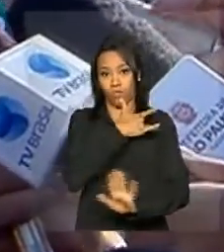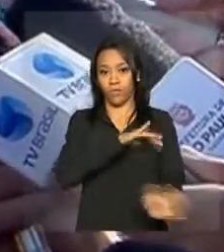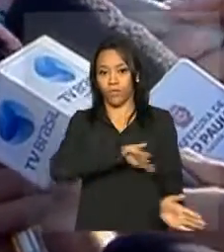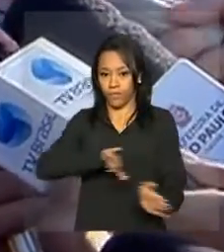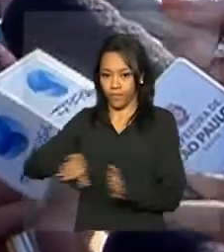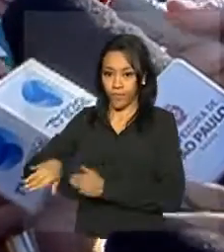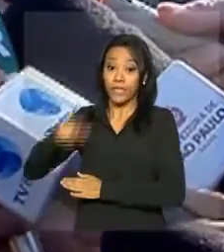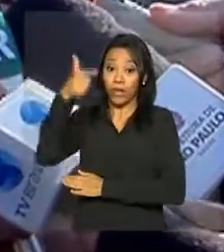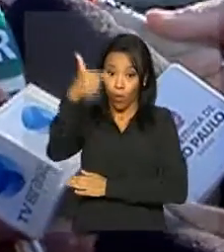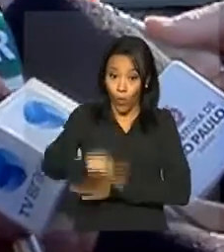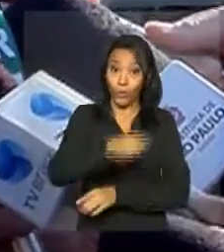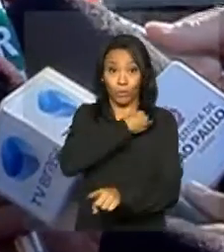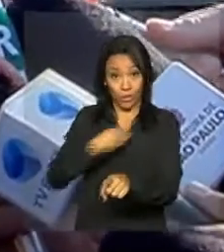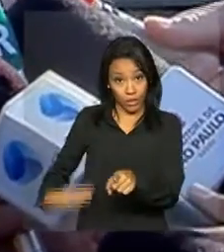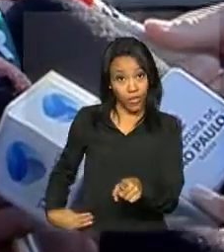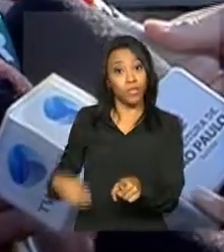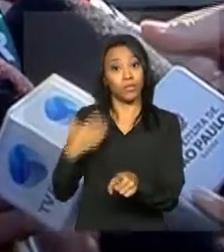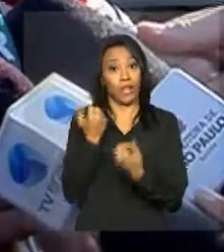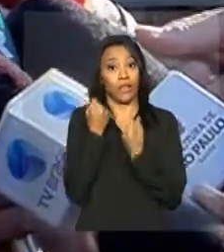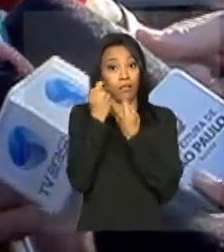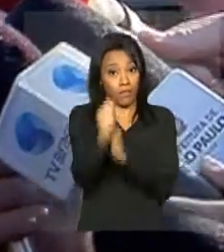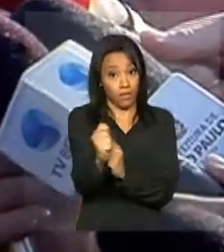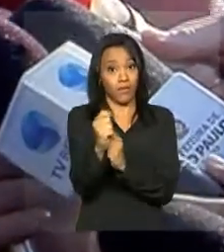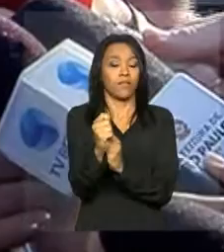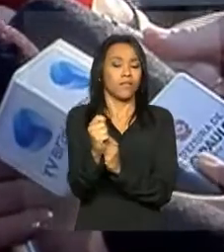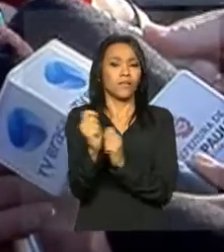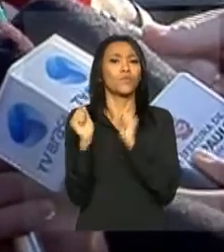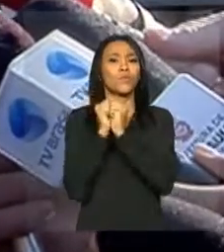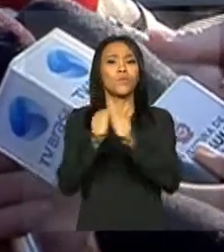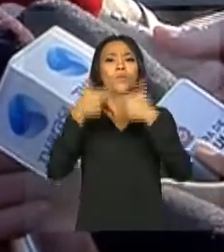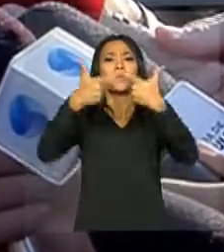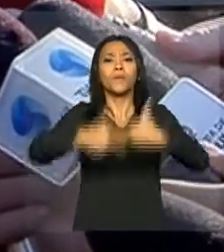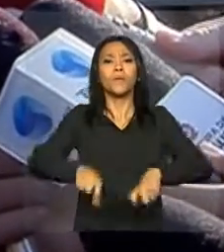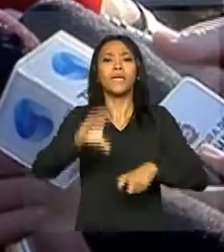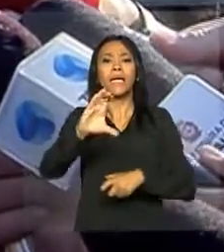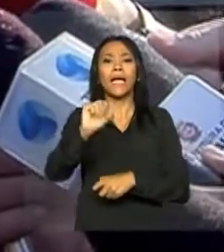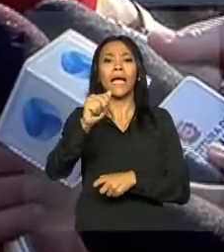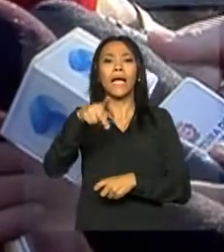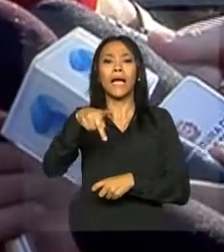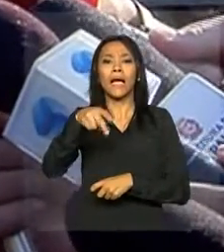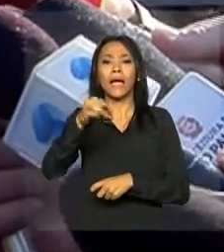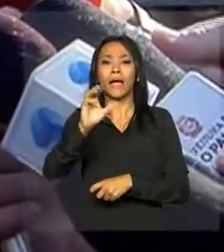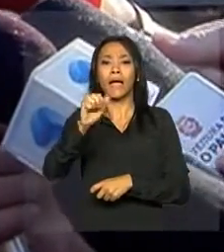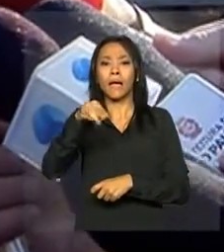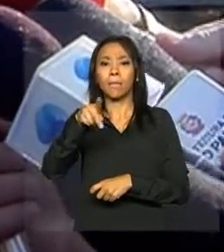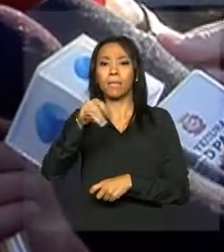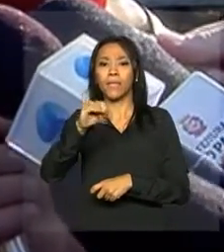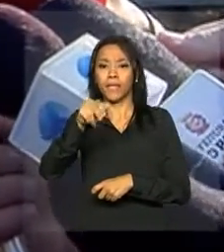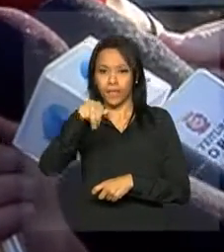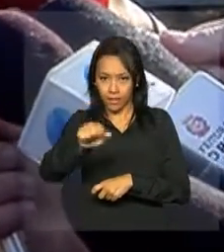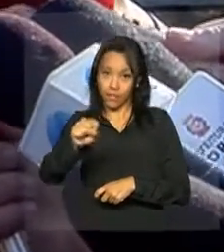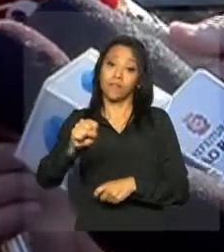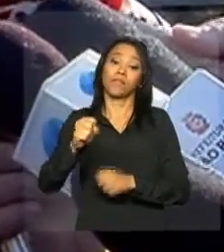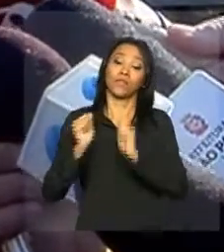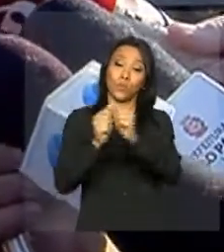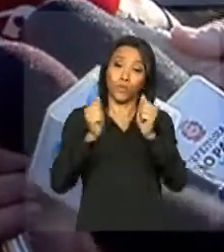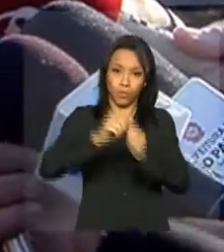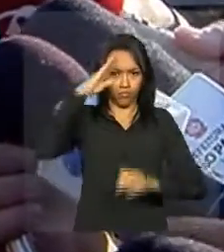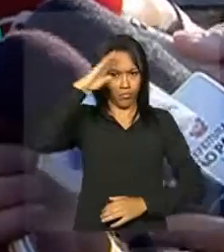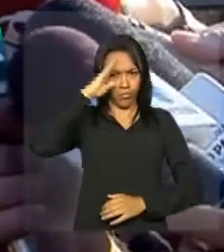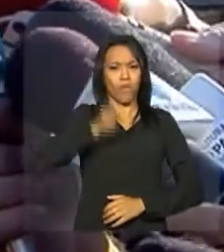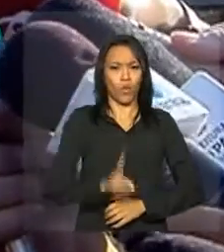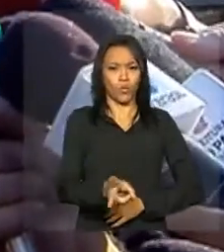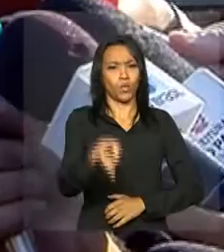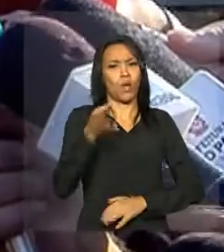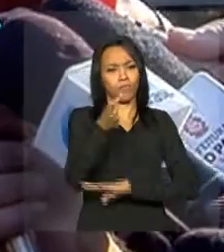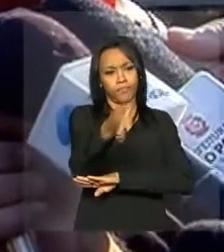ministro da defesa aldo rebelo acompanhou a mobilização em campinas e disse que a ação dos integrantes das forças armadas será permanente